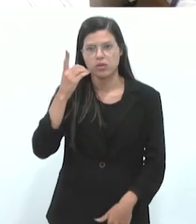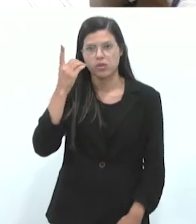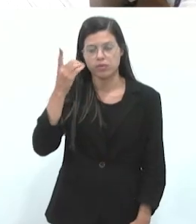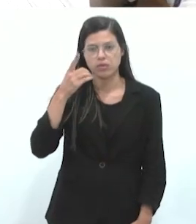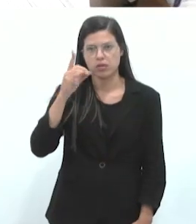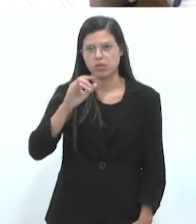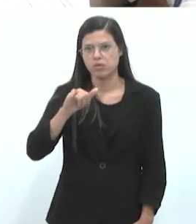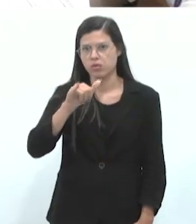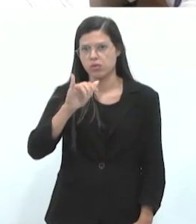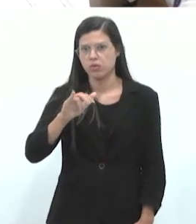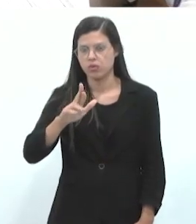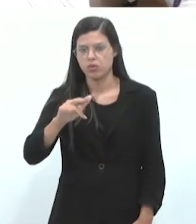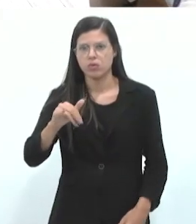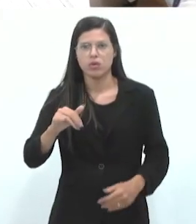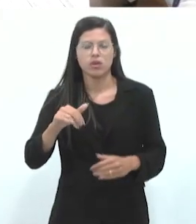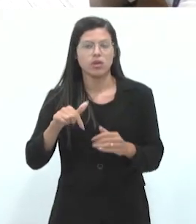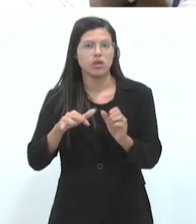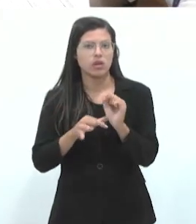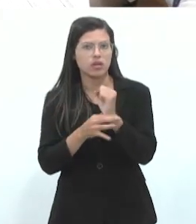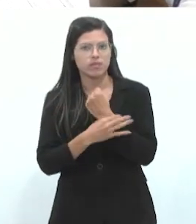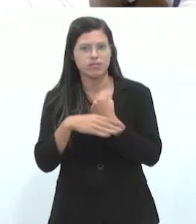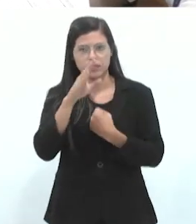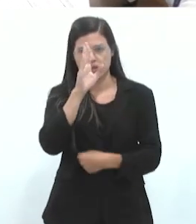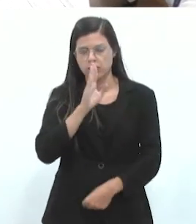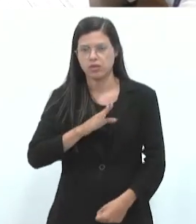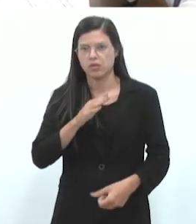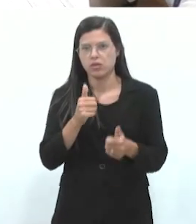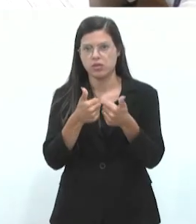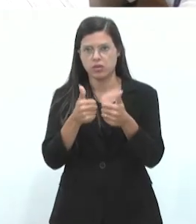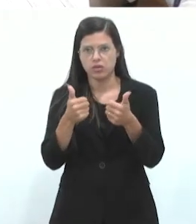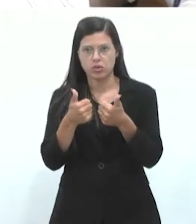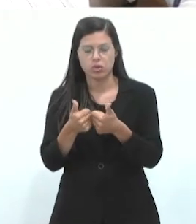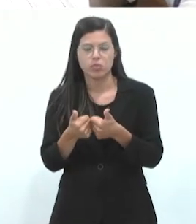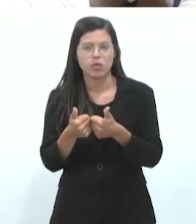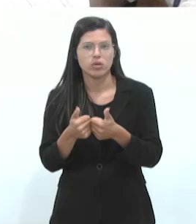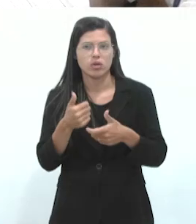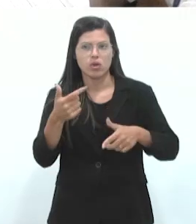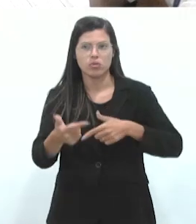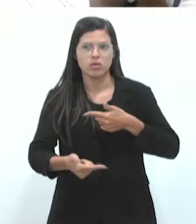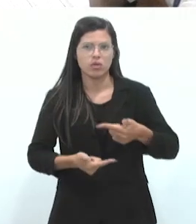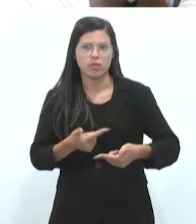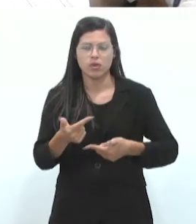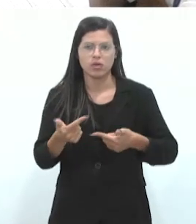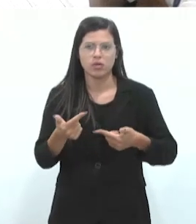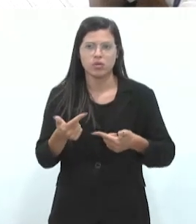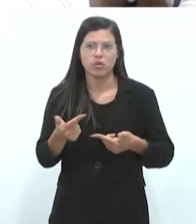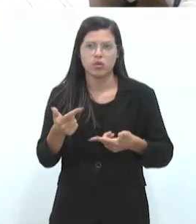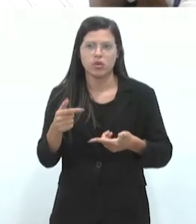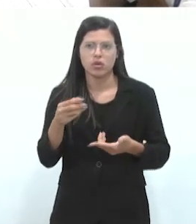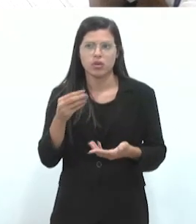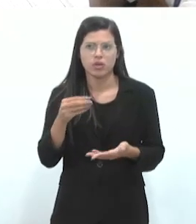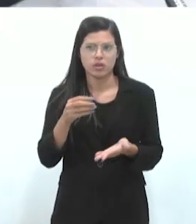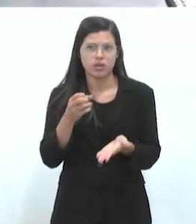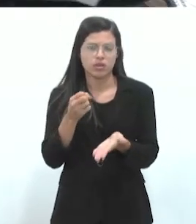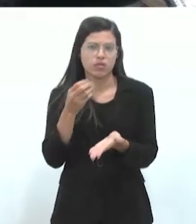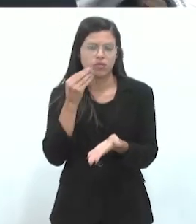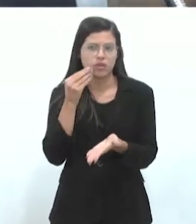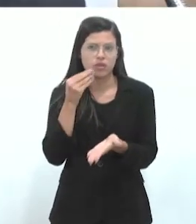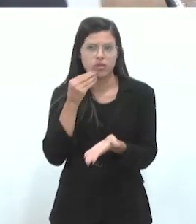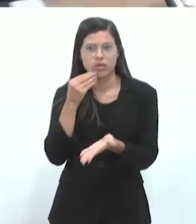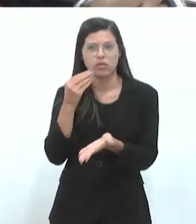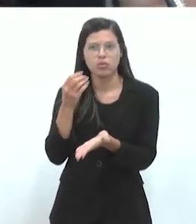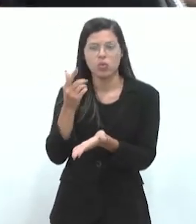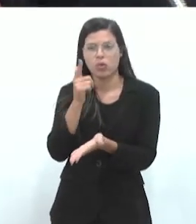assegurar a gratuidade nos transportes coletivos urbanos intermunicipais aos trabalhadores desempregados em trânsito para procedimento seletivo de